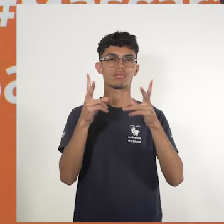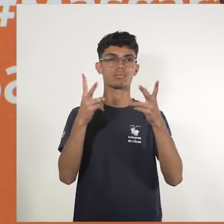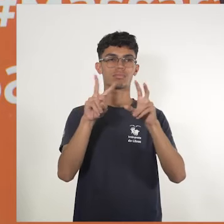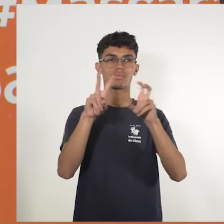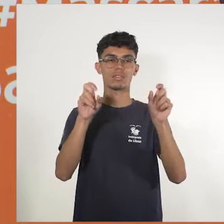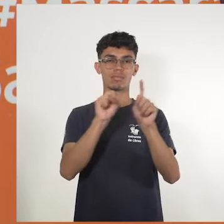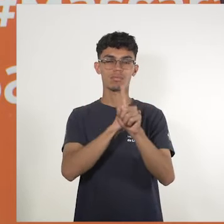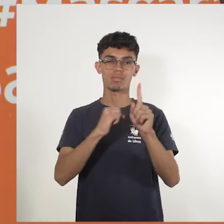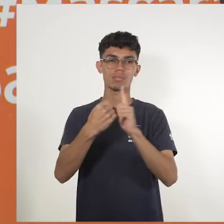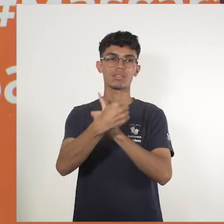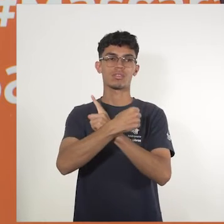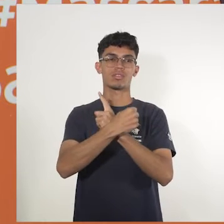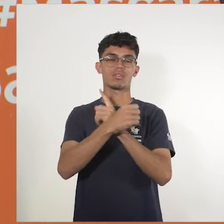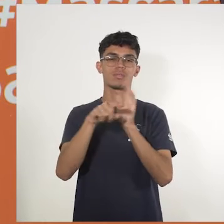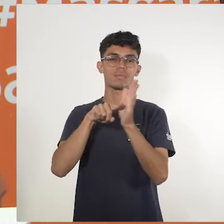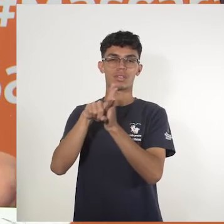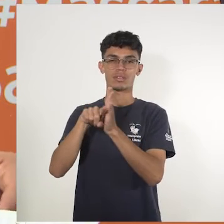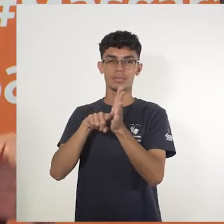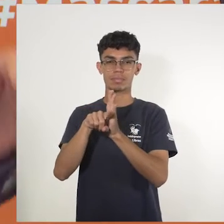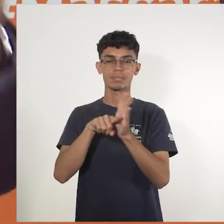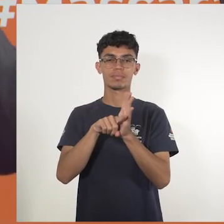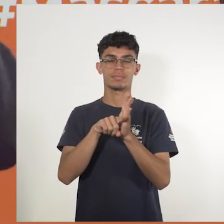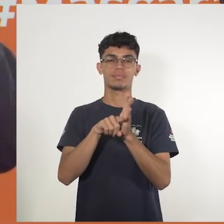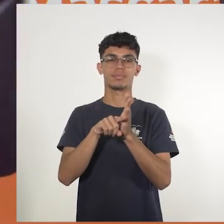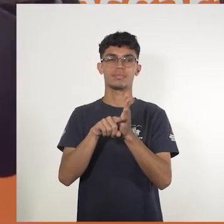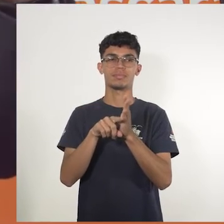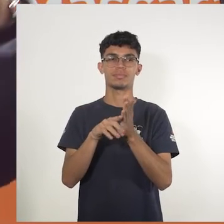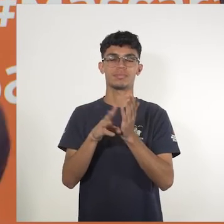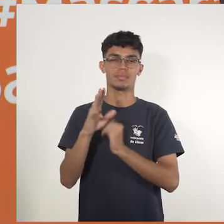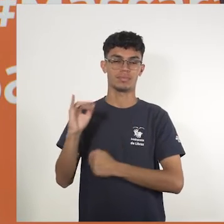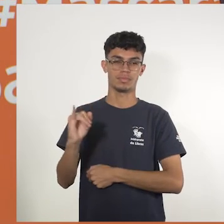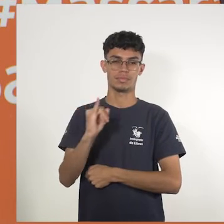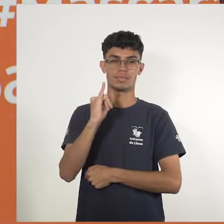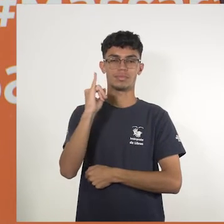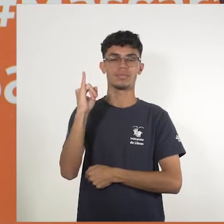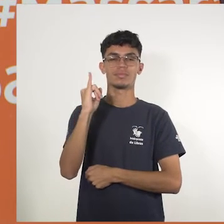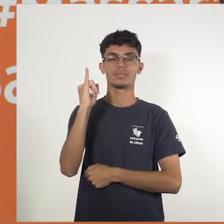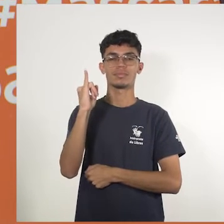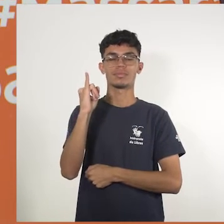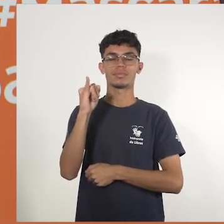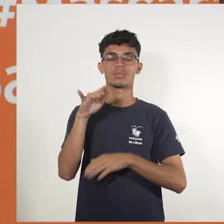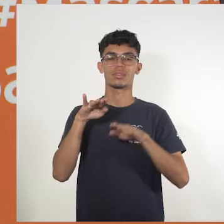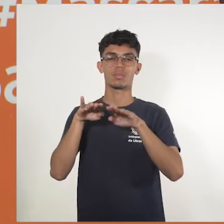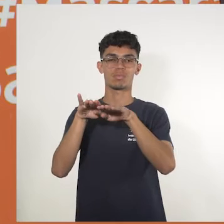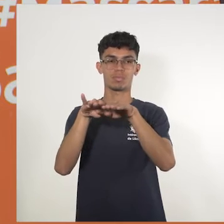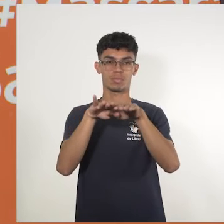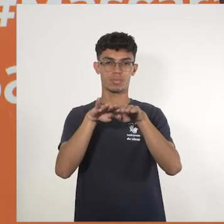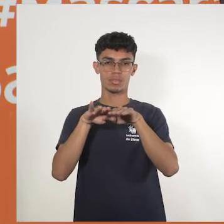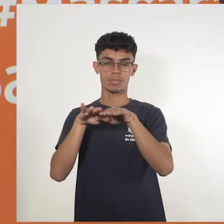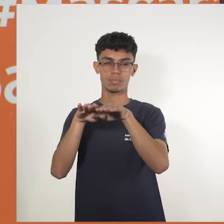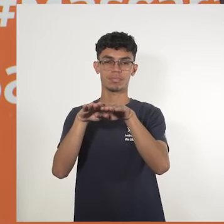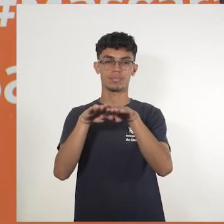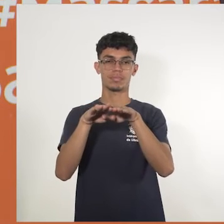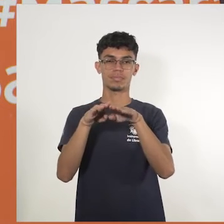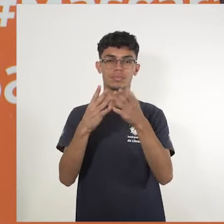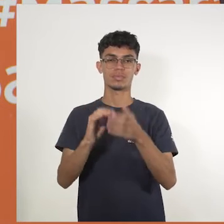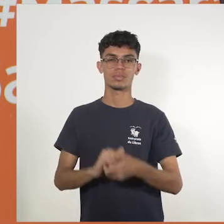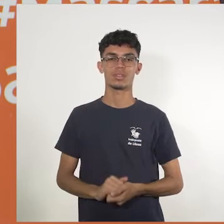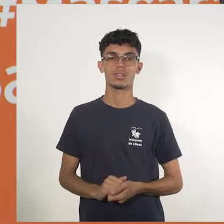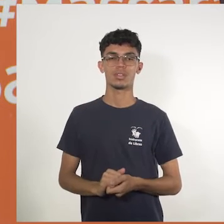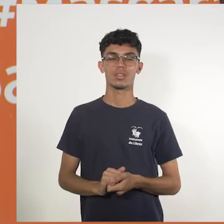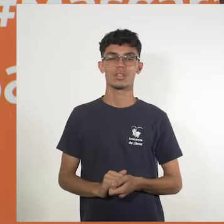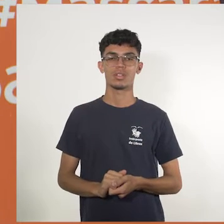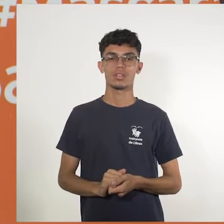e como demonstrou também agora, está praticamente que equilibrado a questão